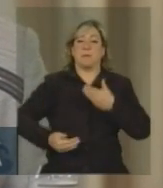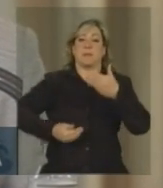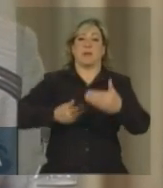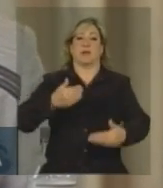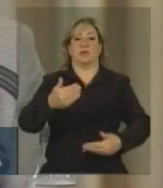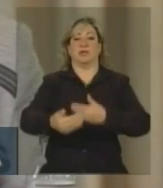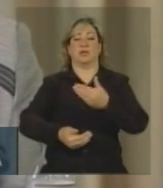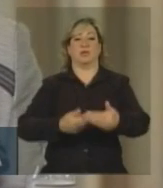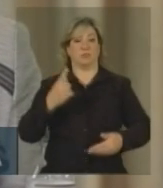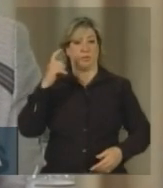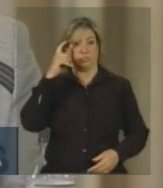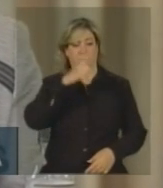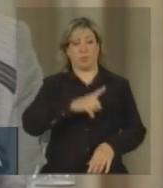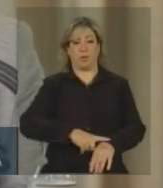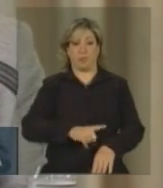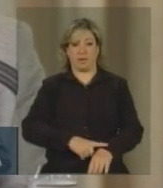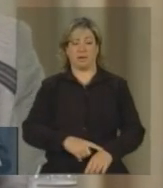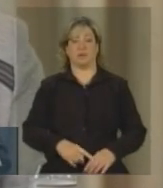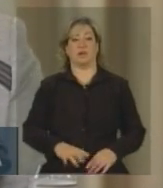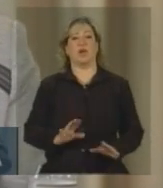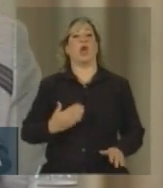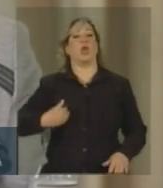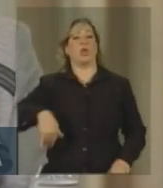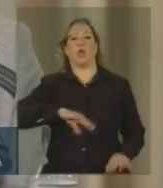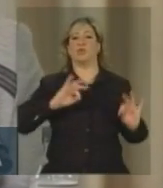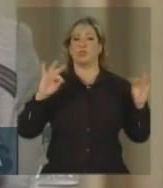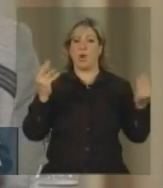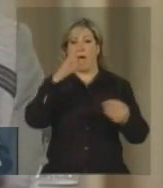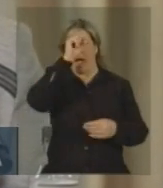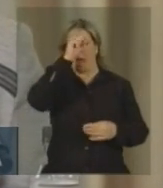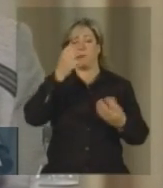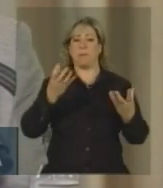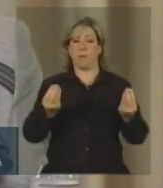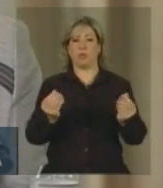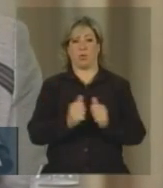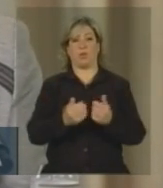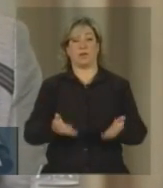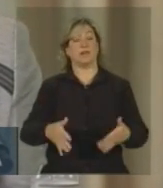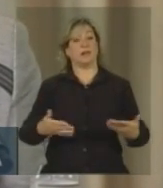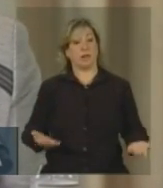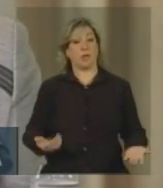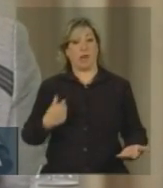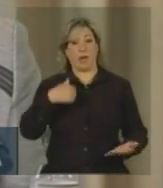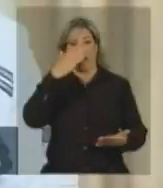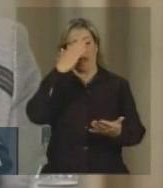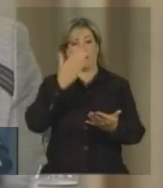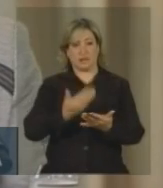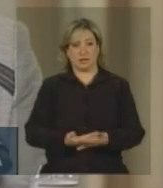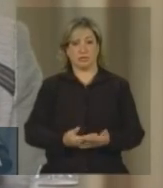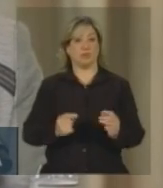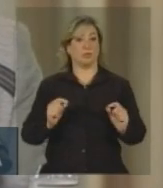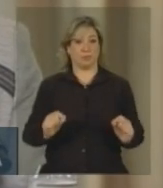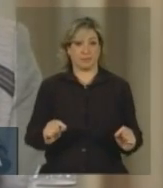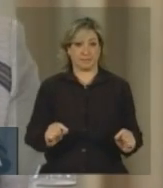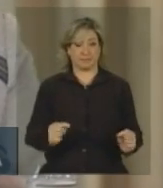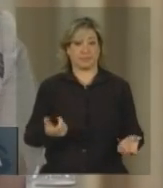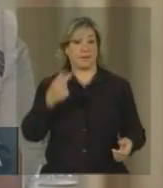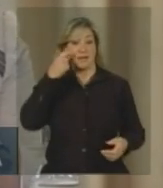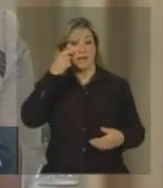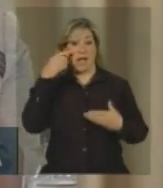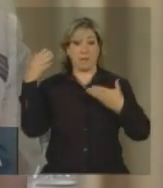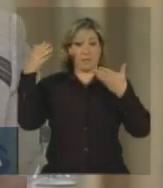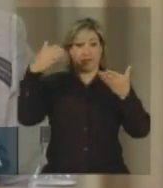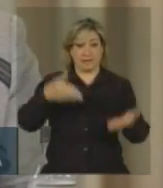processo extremamente difícil. E todos nós aprendemos muito com isso. Então, eu acredito que a presença aqui